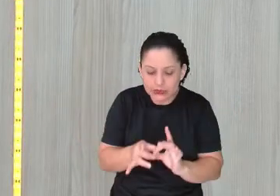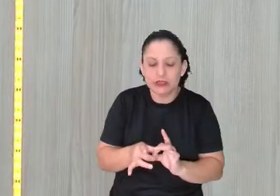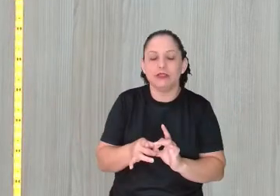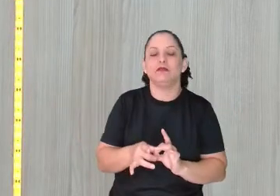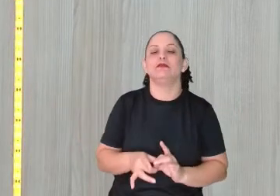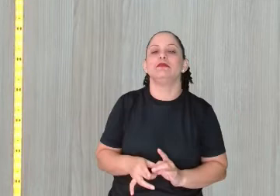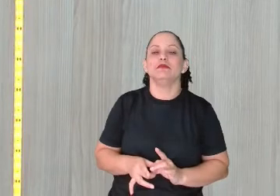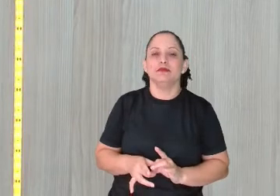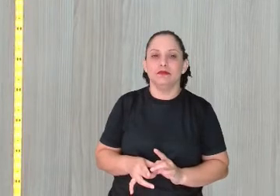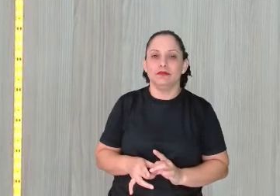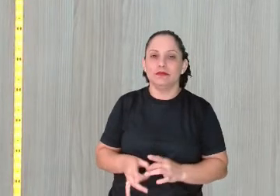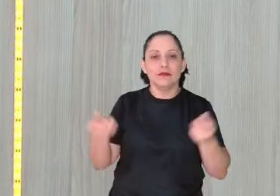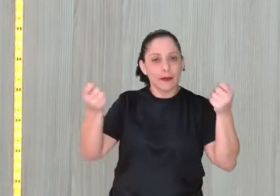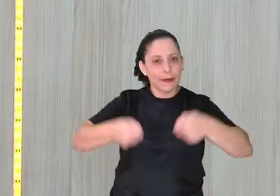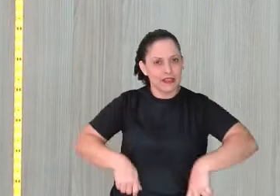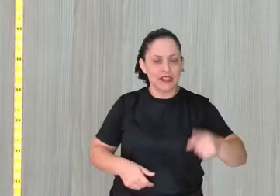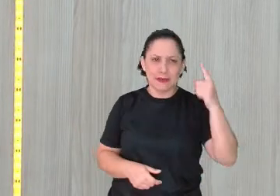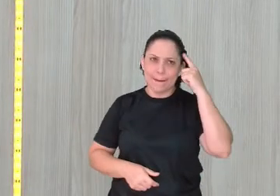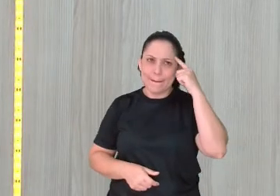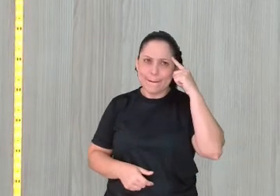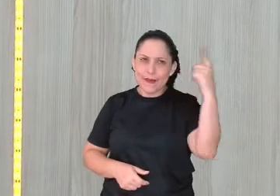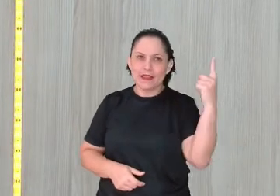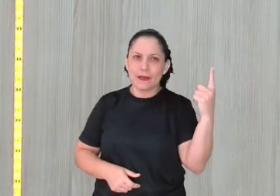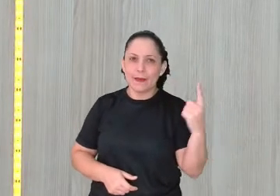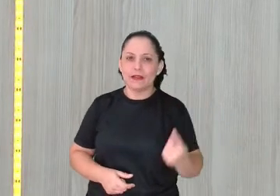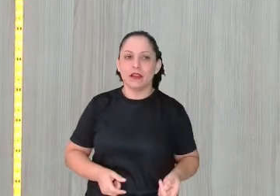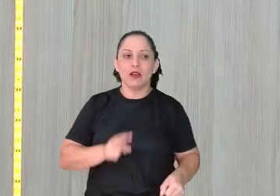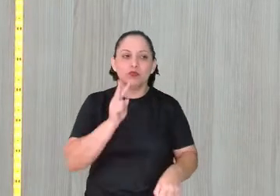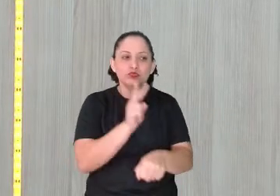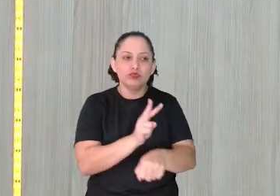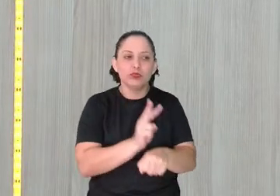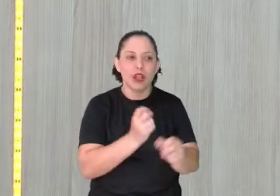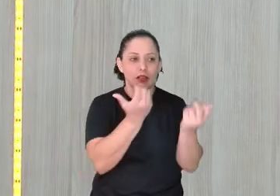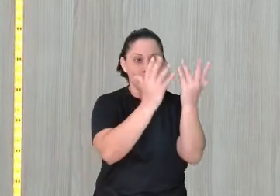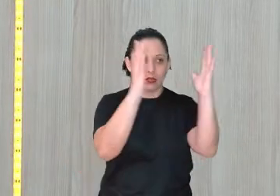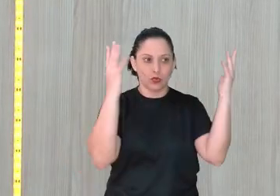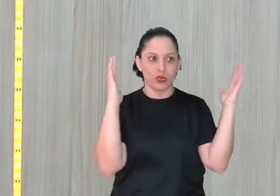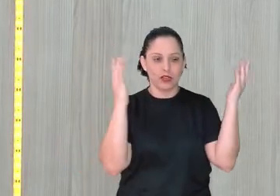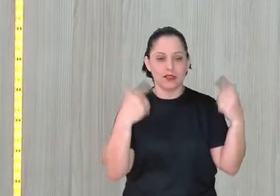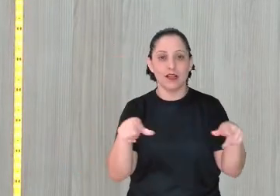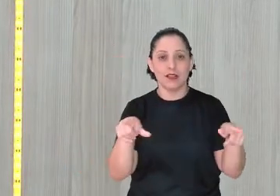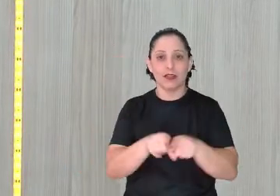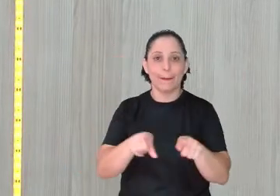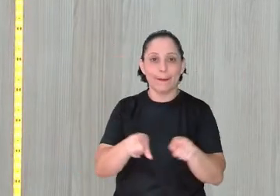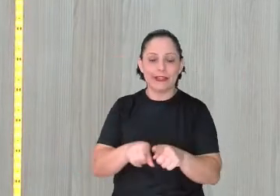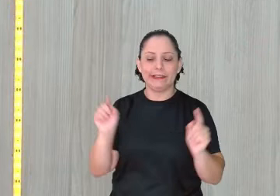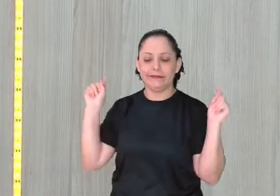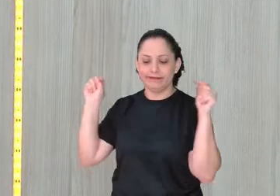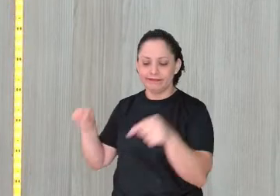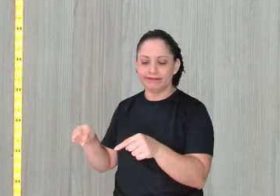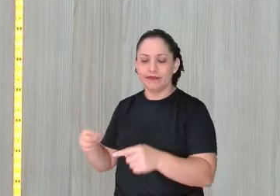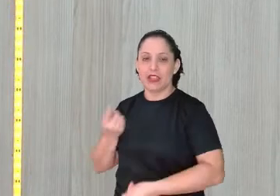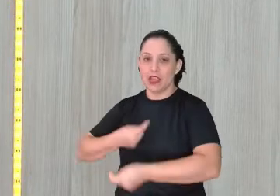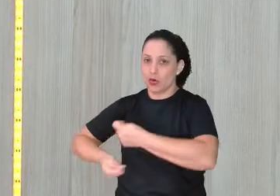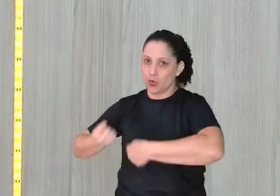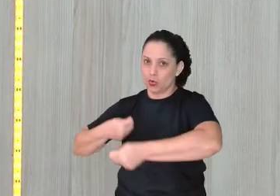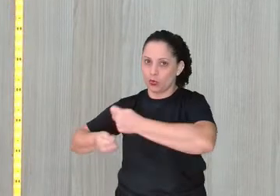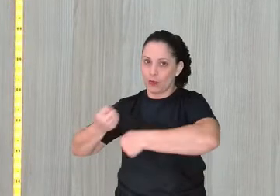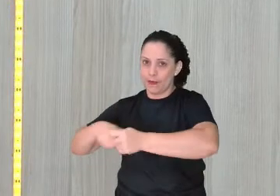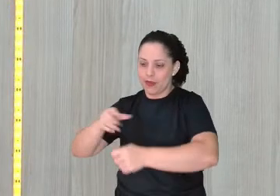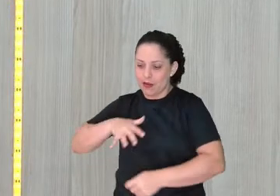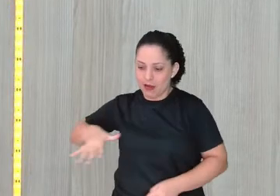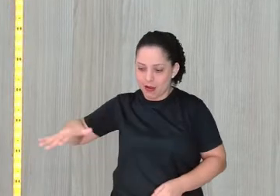precisa unir esse pensamento de olhar para preservar o meio ambiente, assim como entender que a economia é um